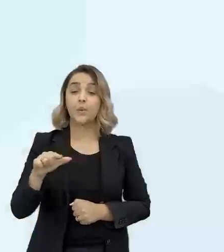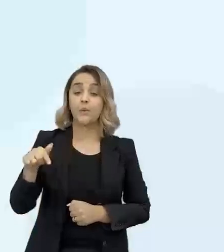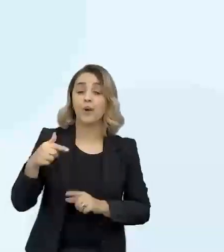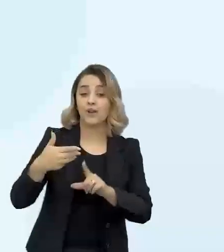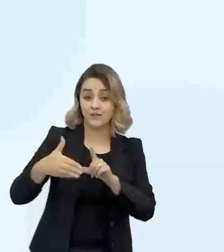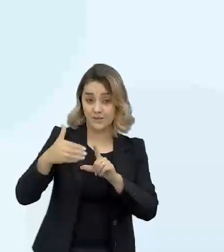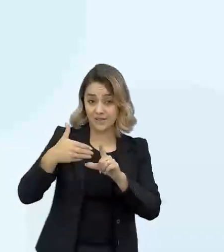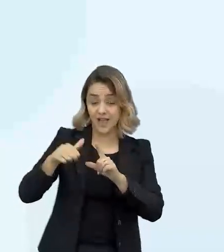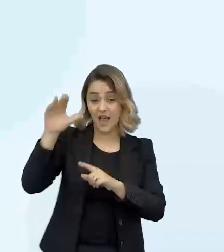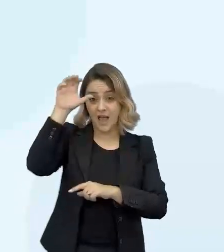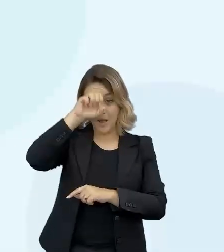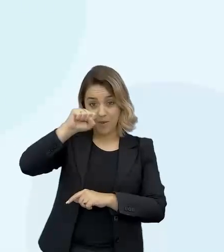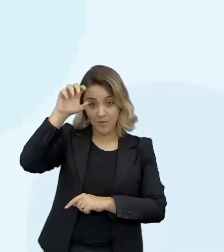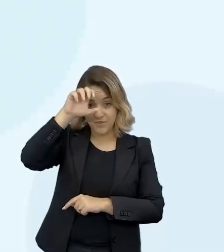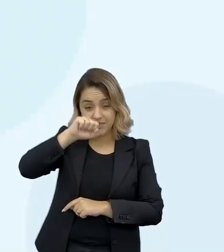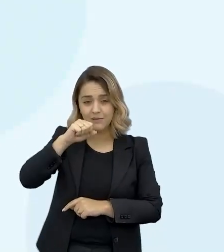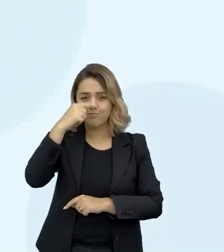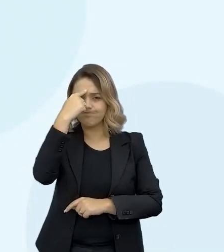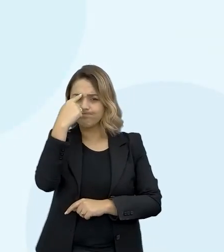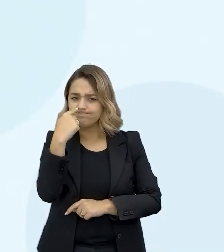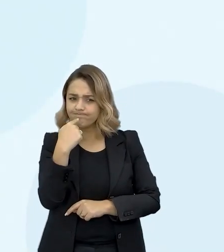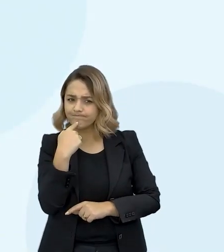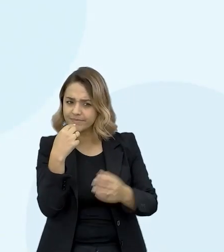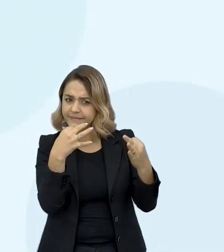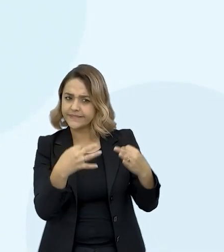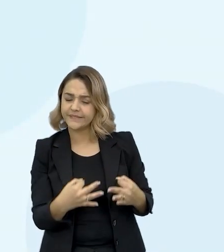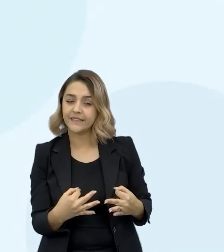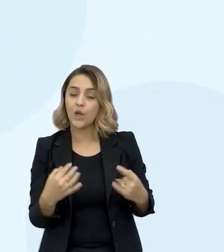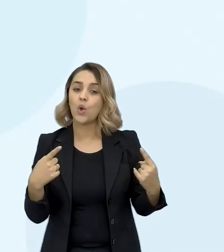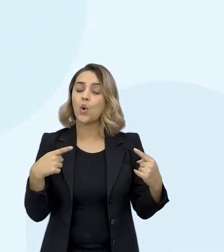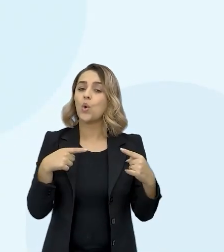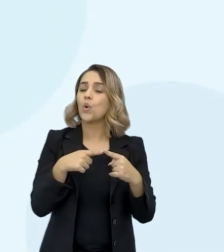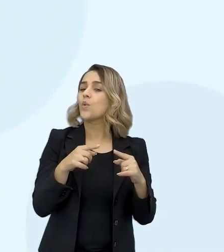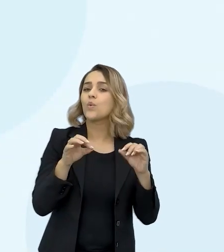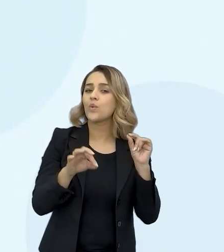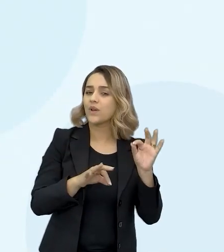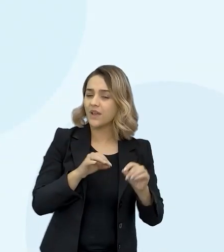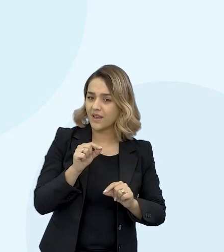é a aprendizagem personalizada, que vai de encontro